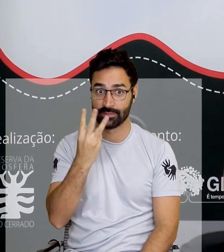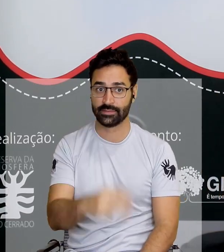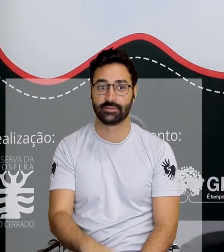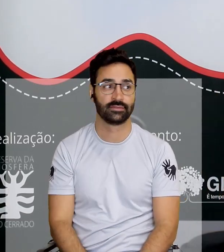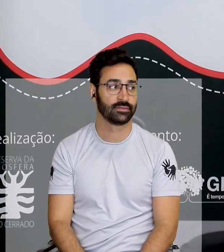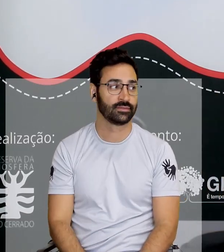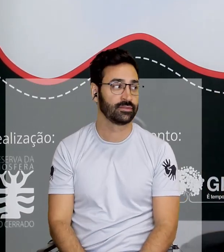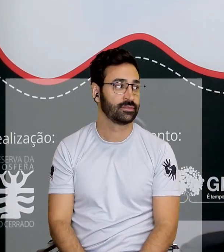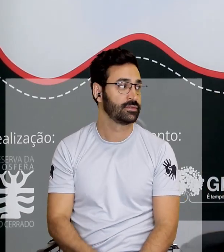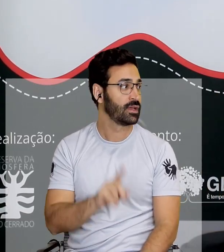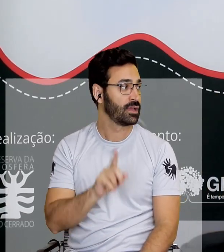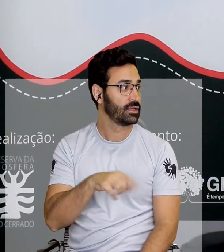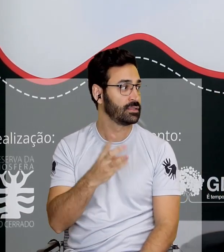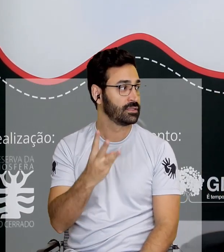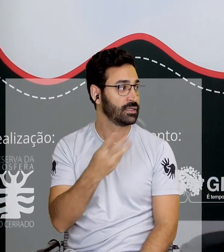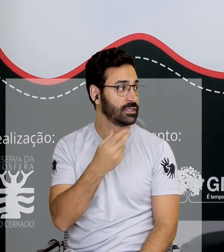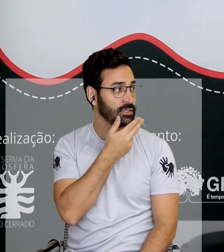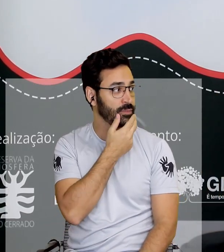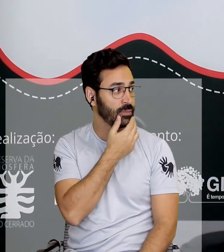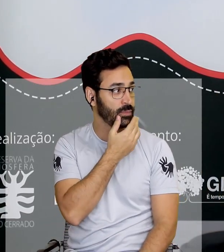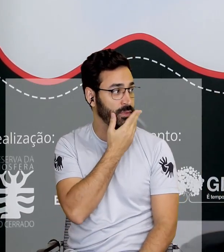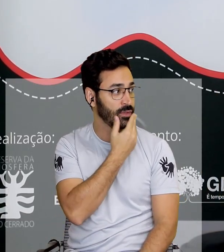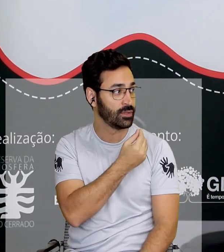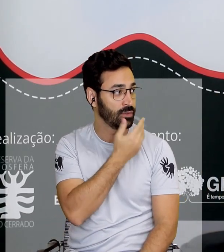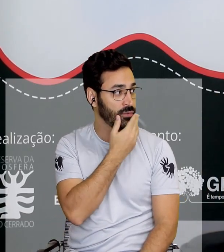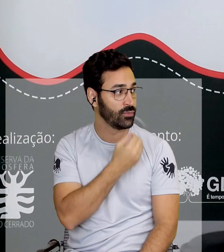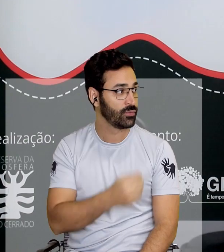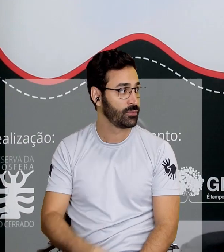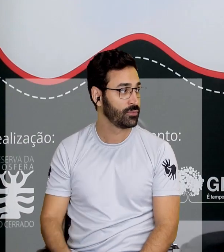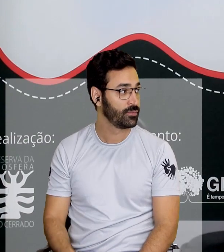São 3 meninos?